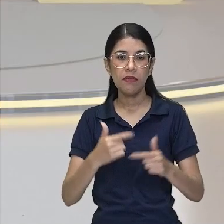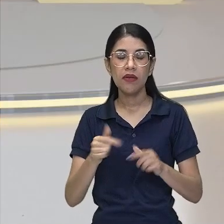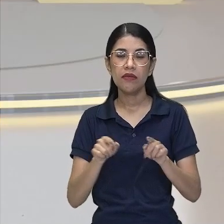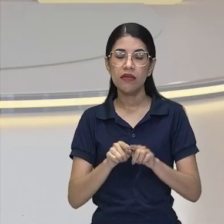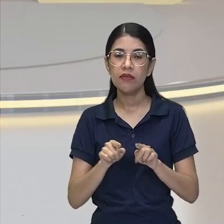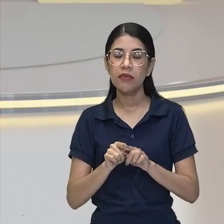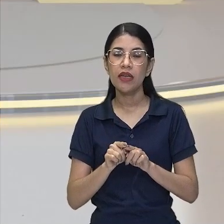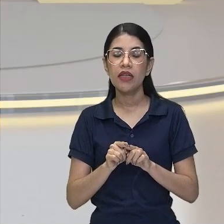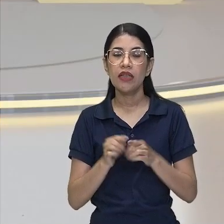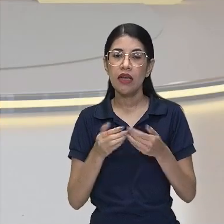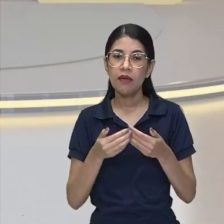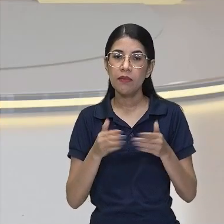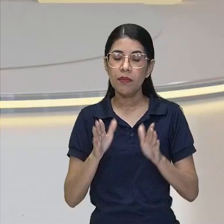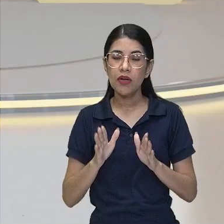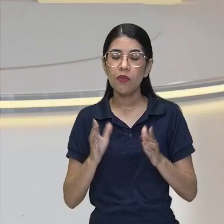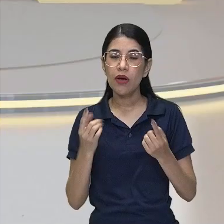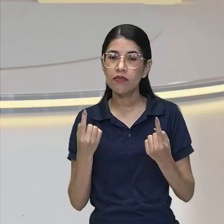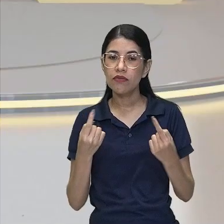uma concorrência